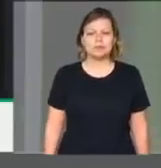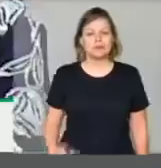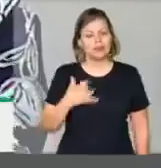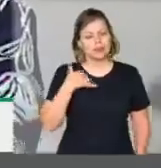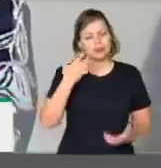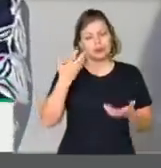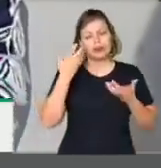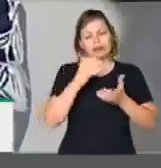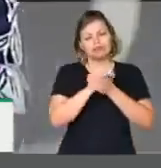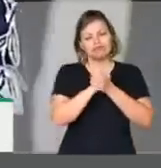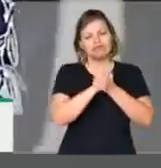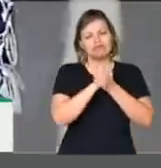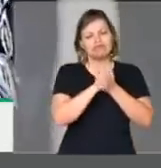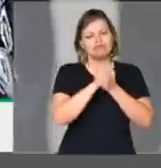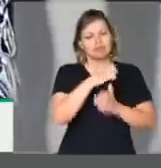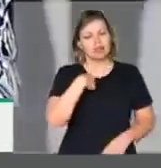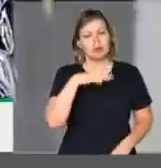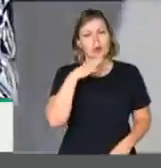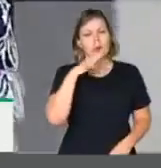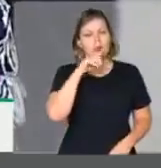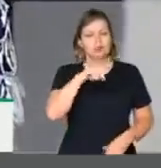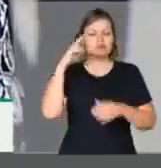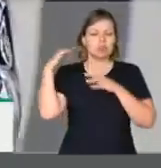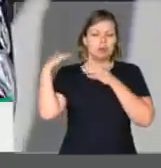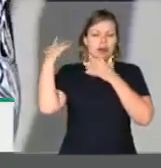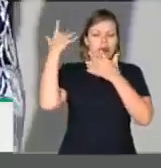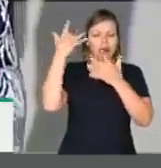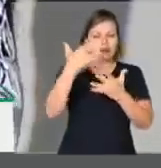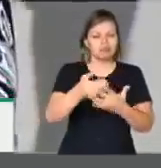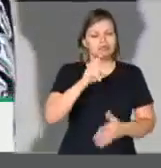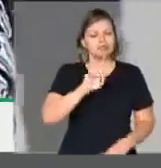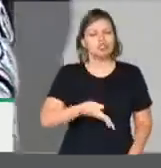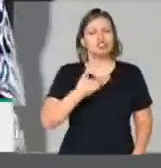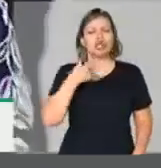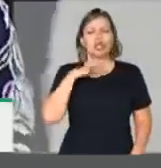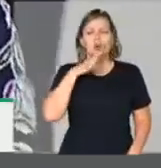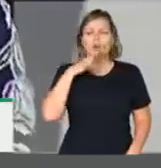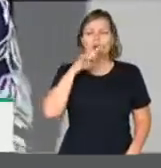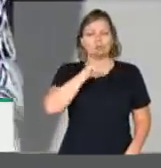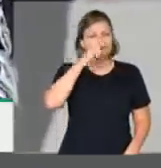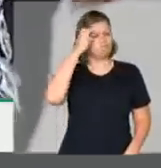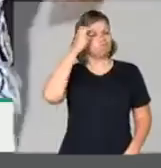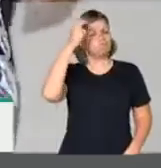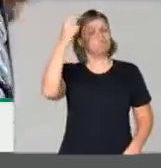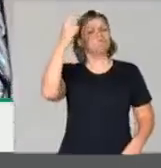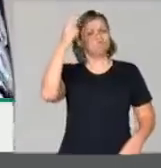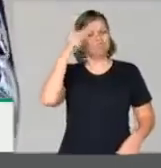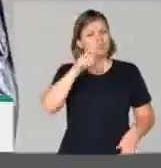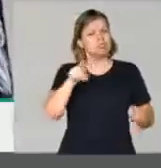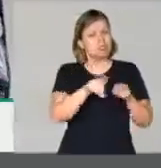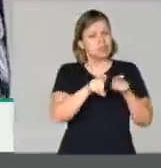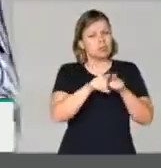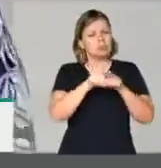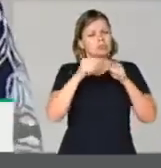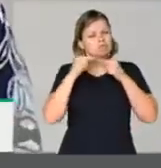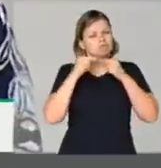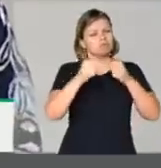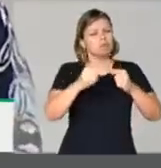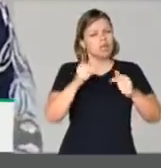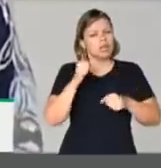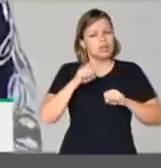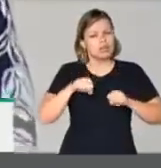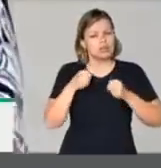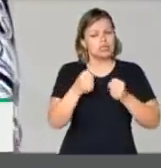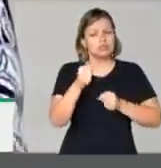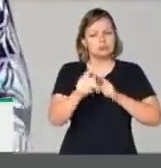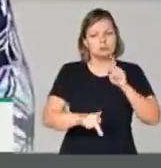muito tempo, mas dizer que acima do seu brilhantismo intelectual está a sua coerência na militância em defesa do povo